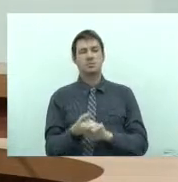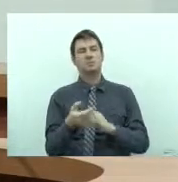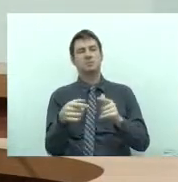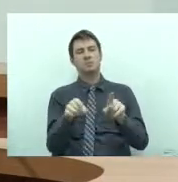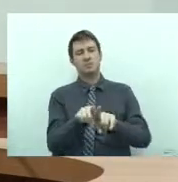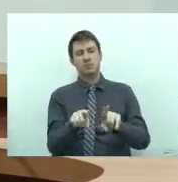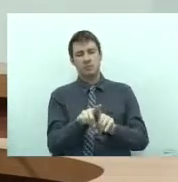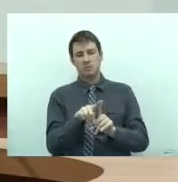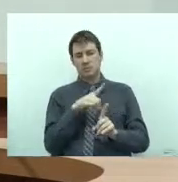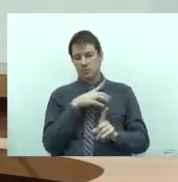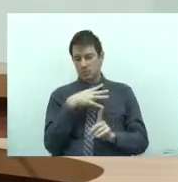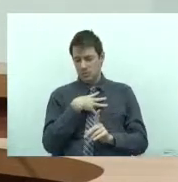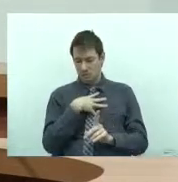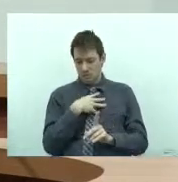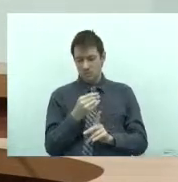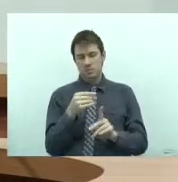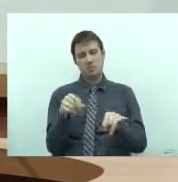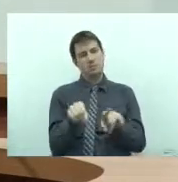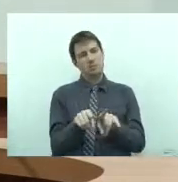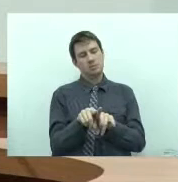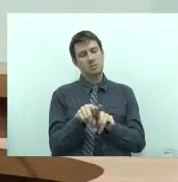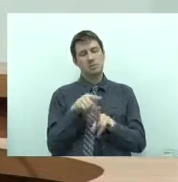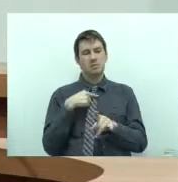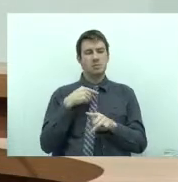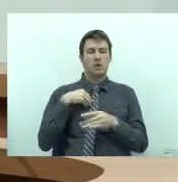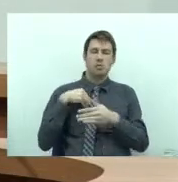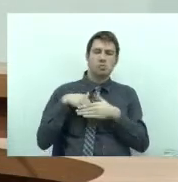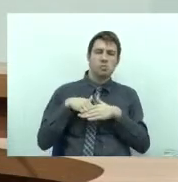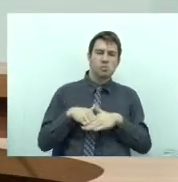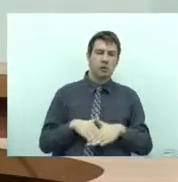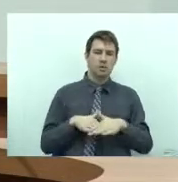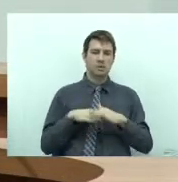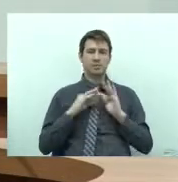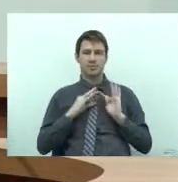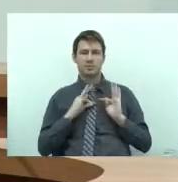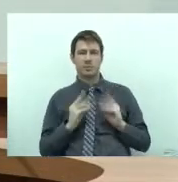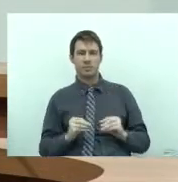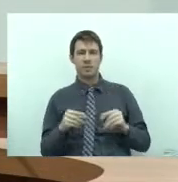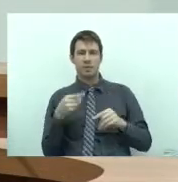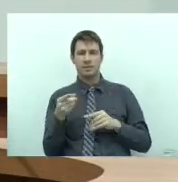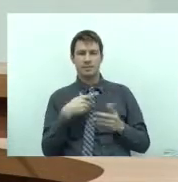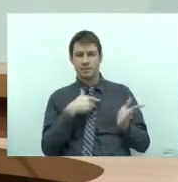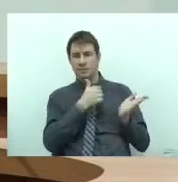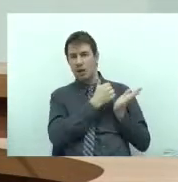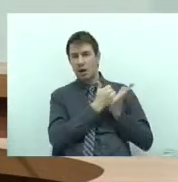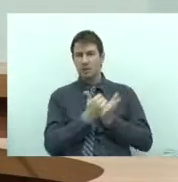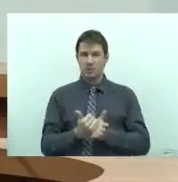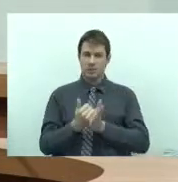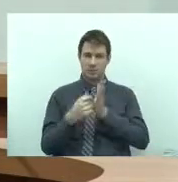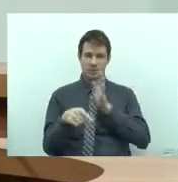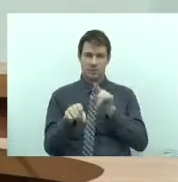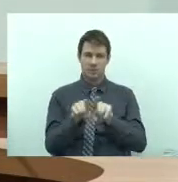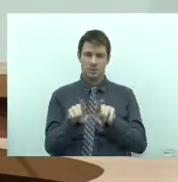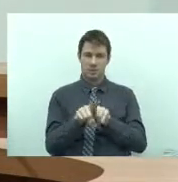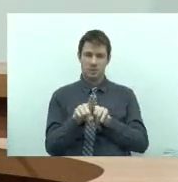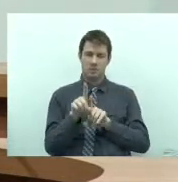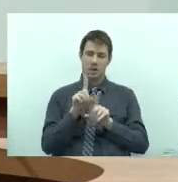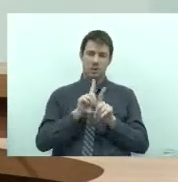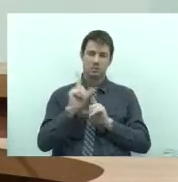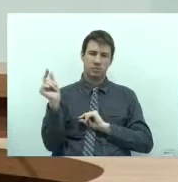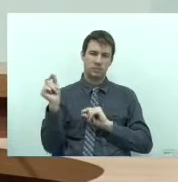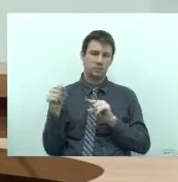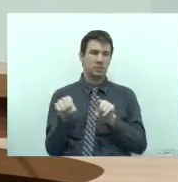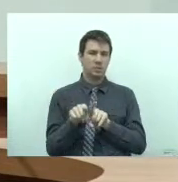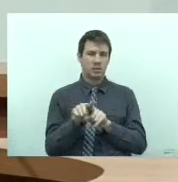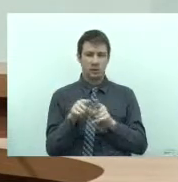nossos filhos, guardar os nossos municípios, e muitos deles saem até mesmo às escondidas.